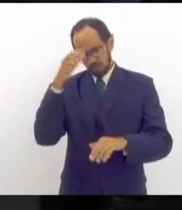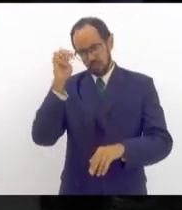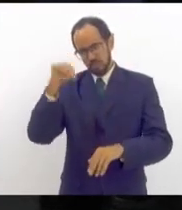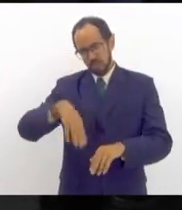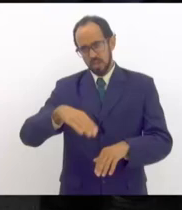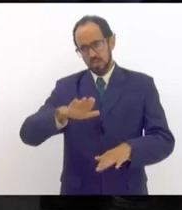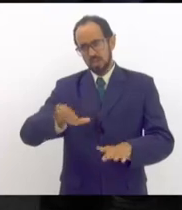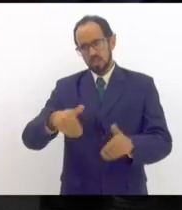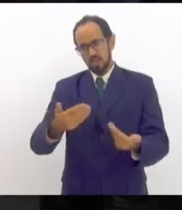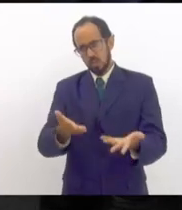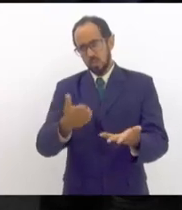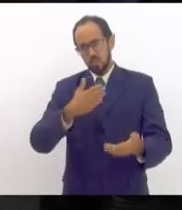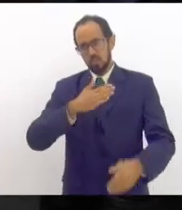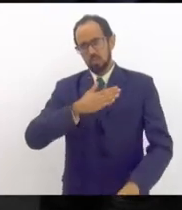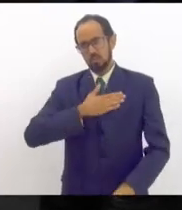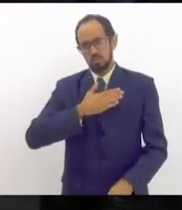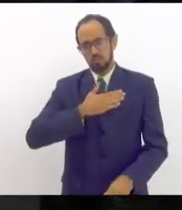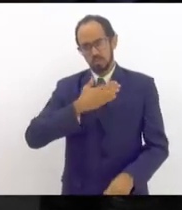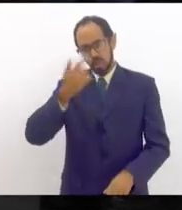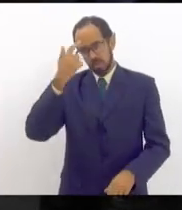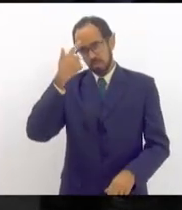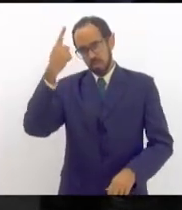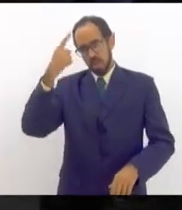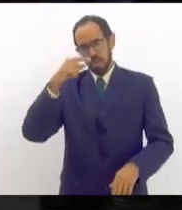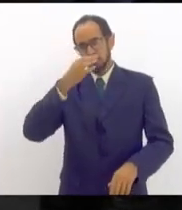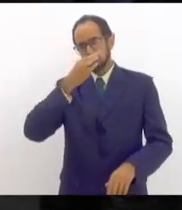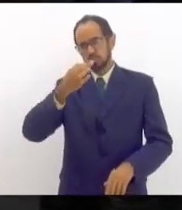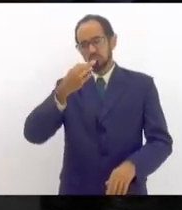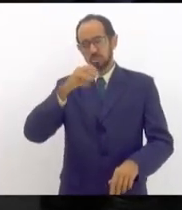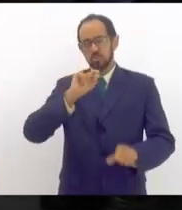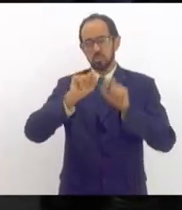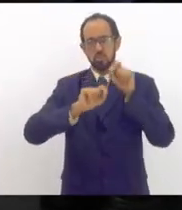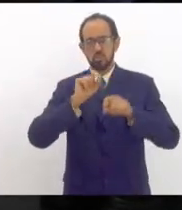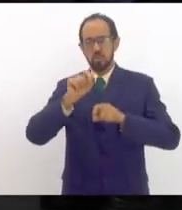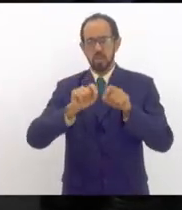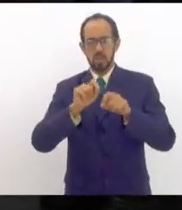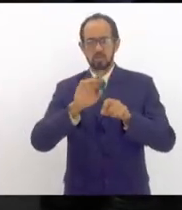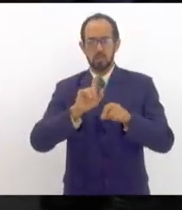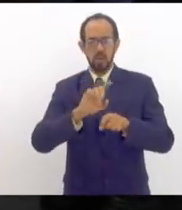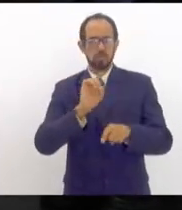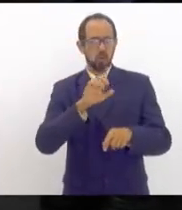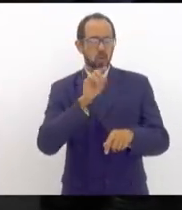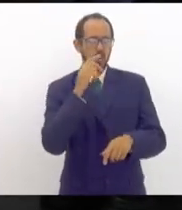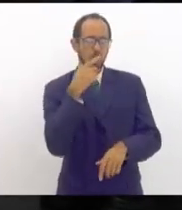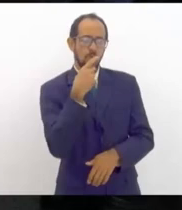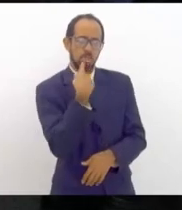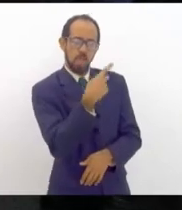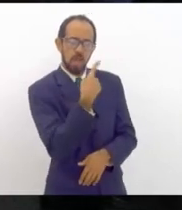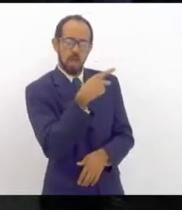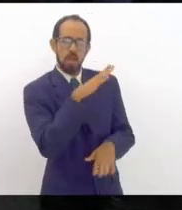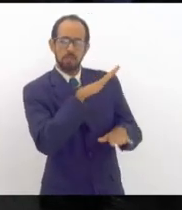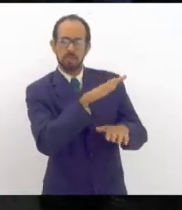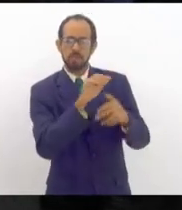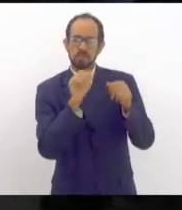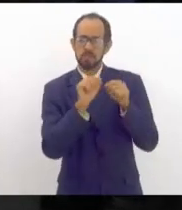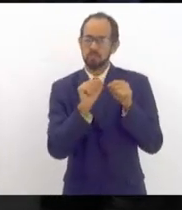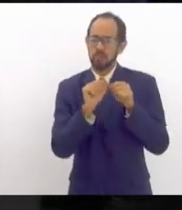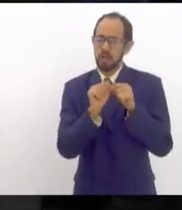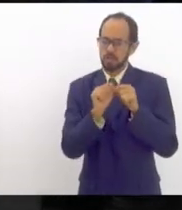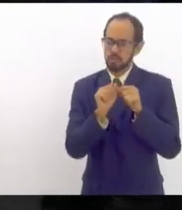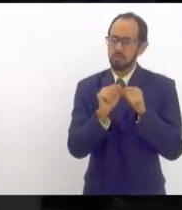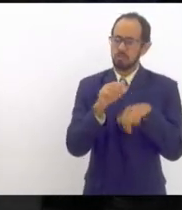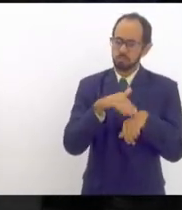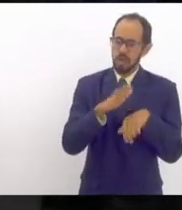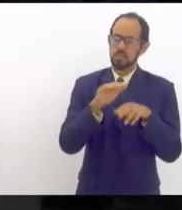meu meu quem sabe minha ideia é uma sugestão não só para ela mas para todos é que possam fazer mais coisas pela sua